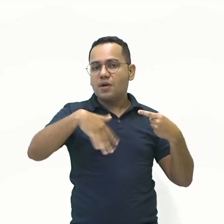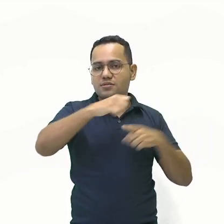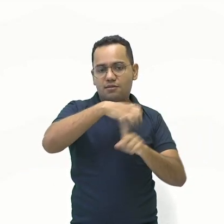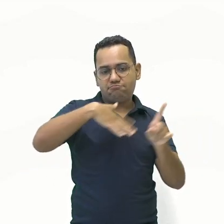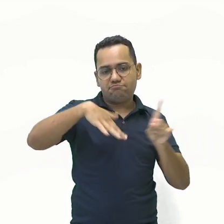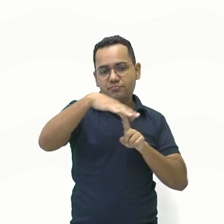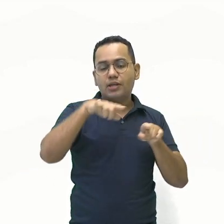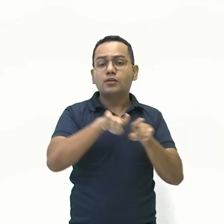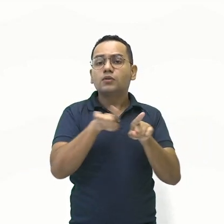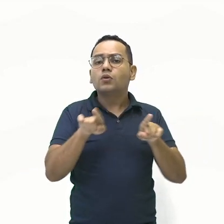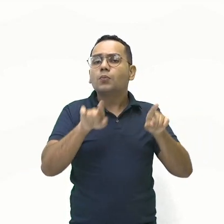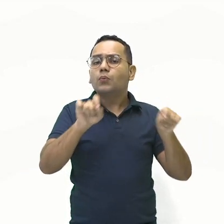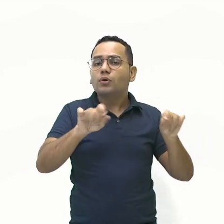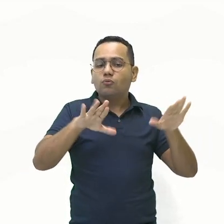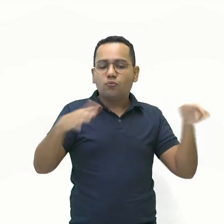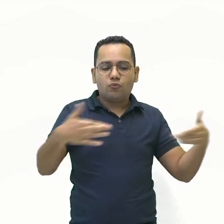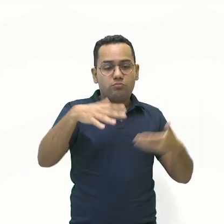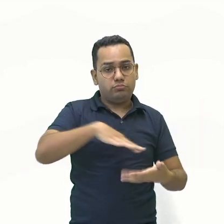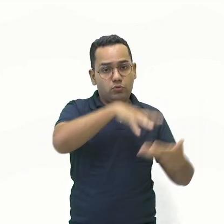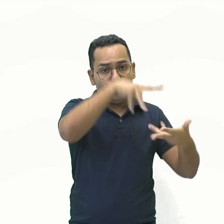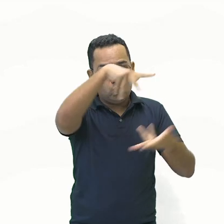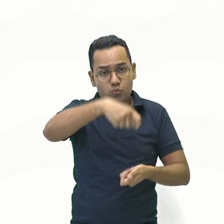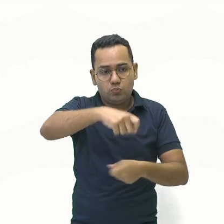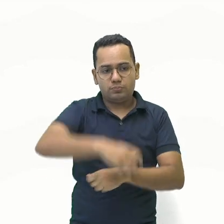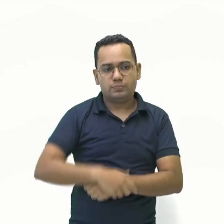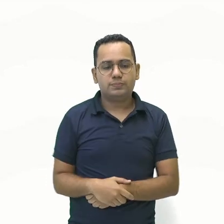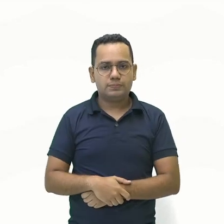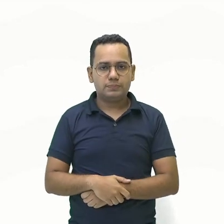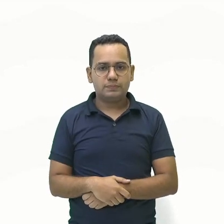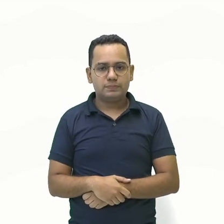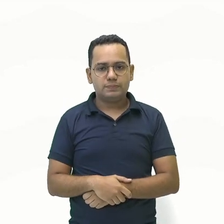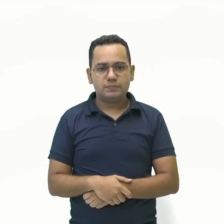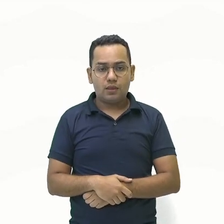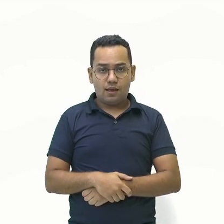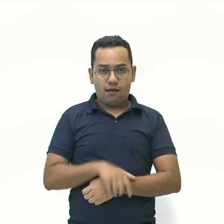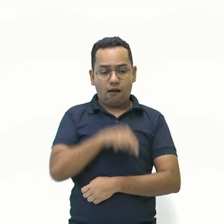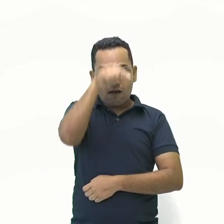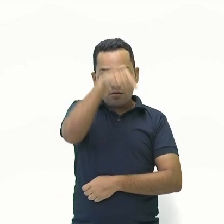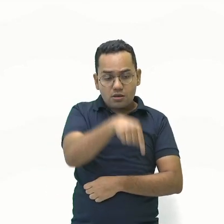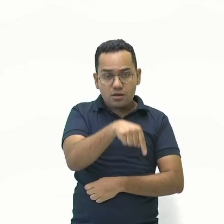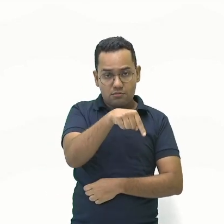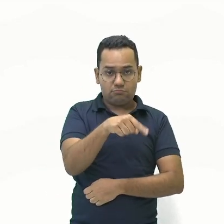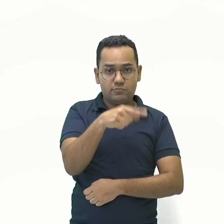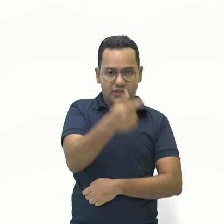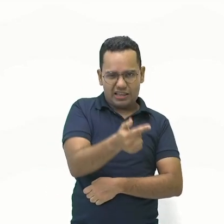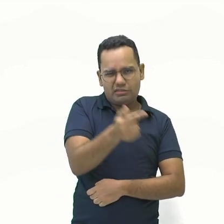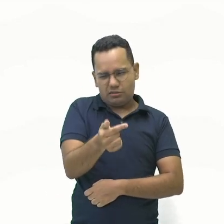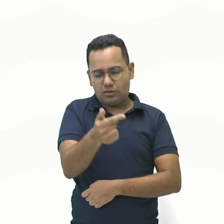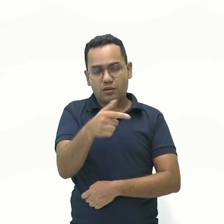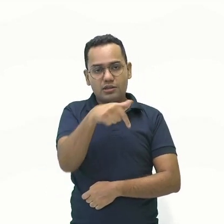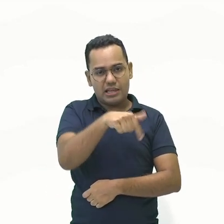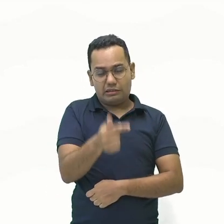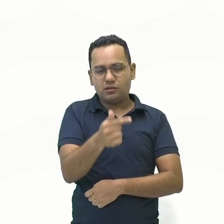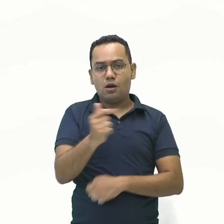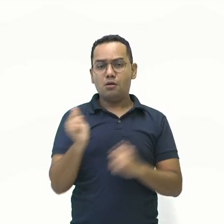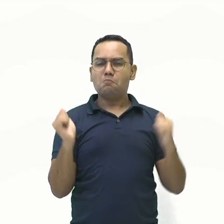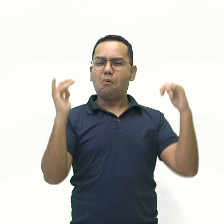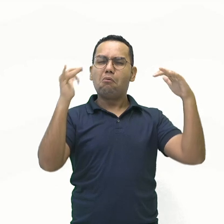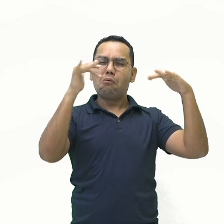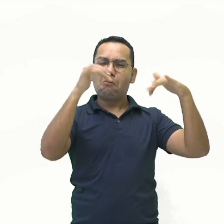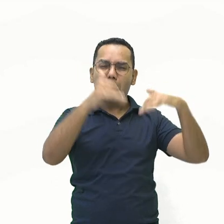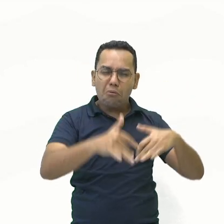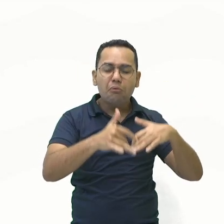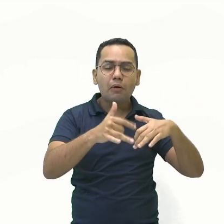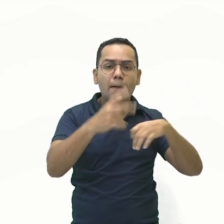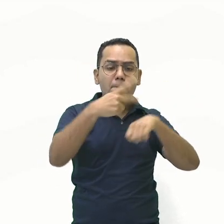certo? Bem, durante essa conferência, se reuniram ali diversos países, mais de 100